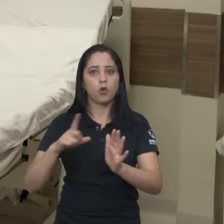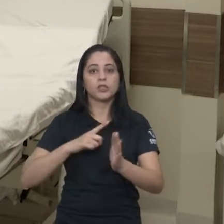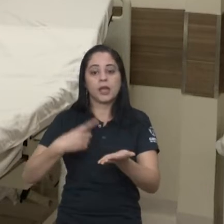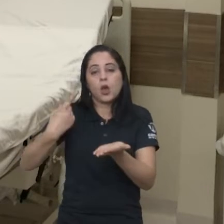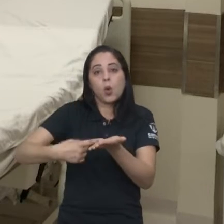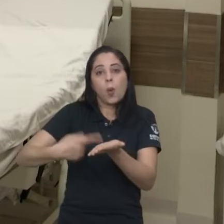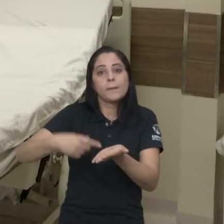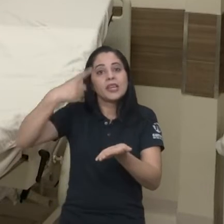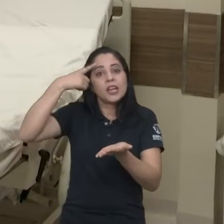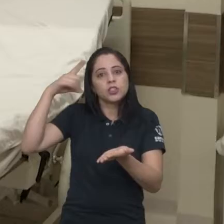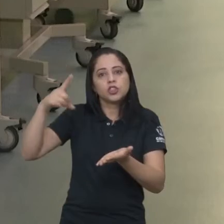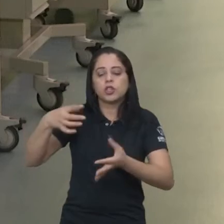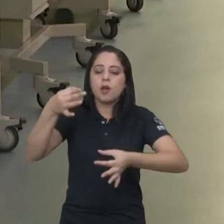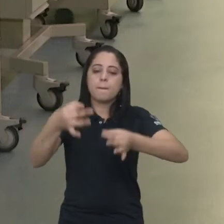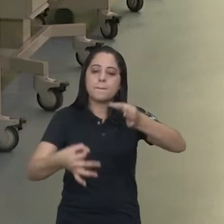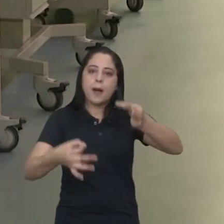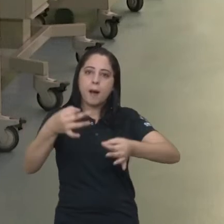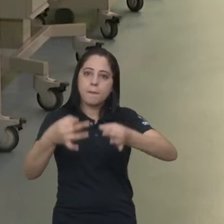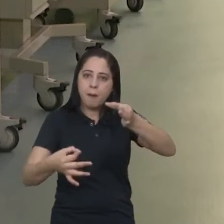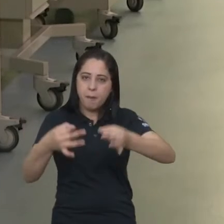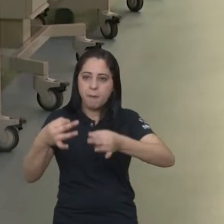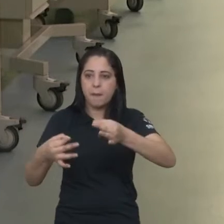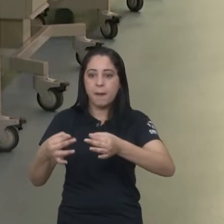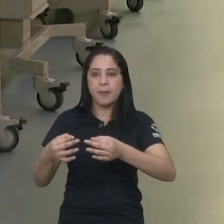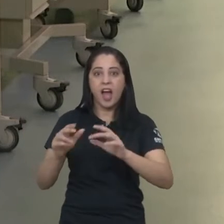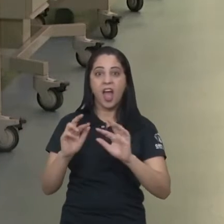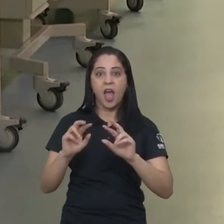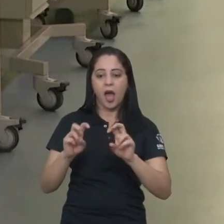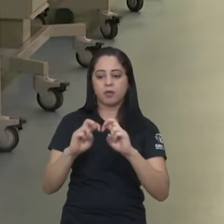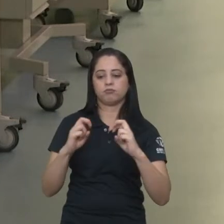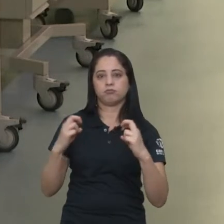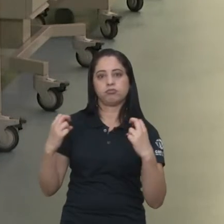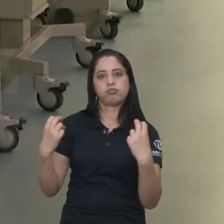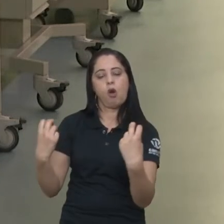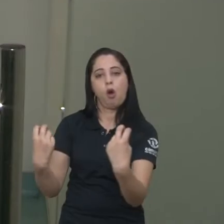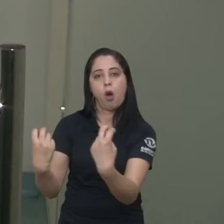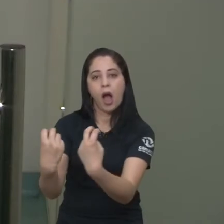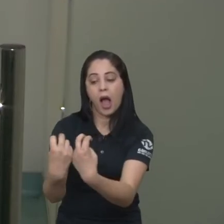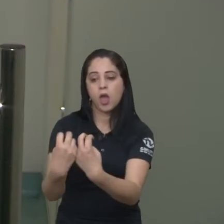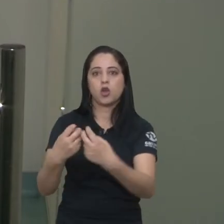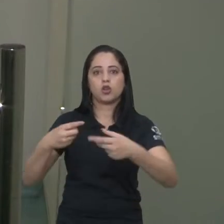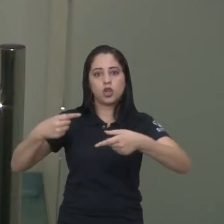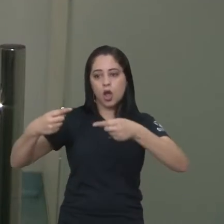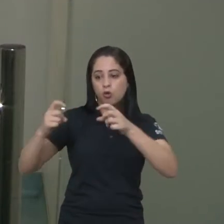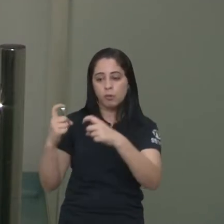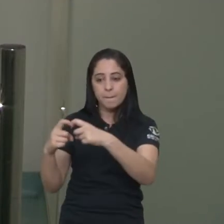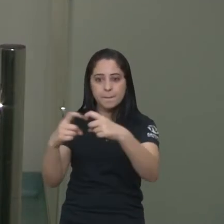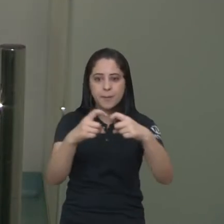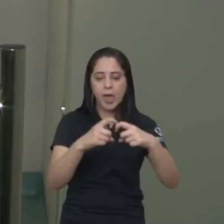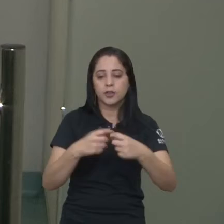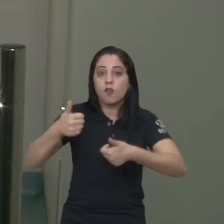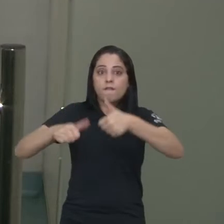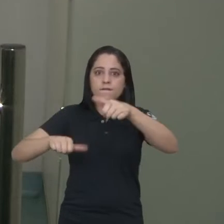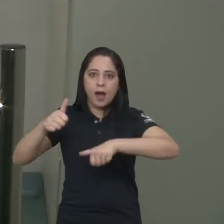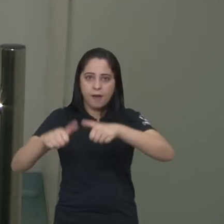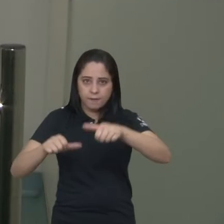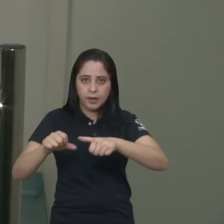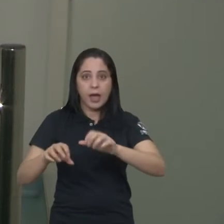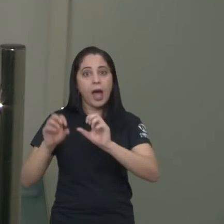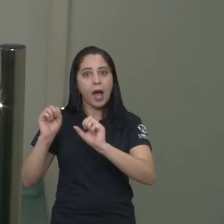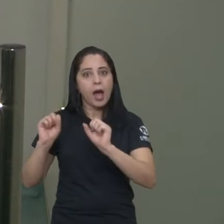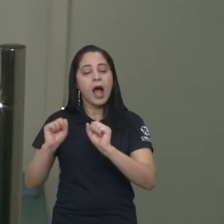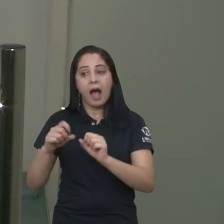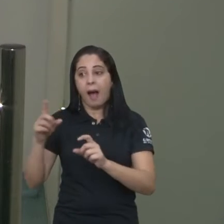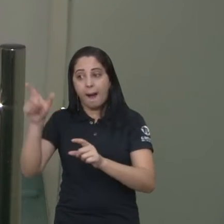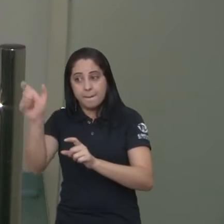uma data para julgamento, feito por pares médicos de conselheiros eleitos, e que as denúncias podem ser feitas